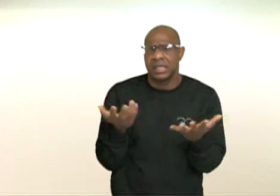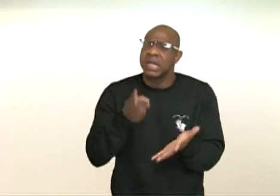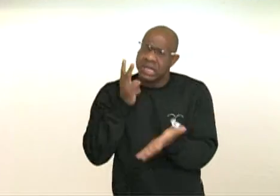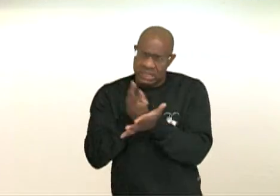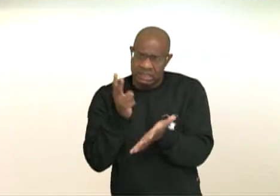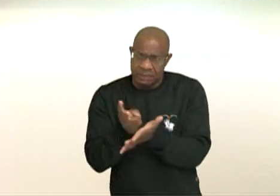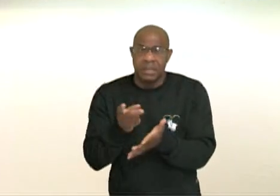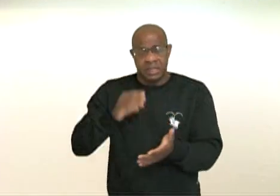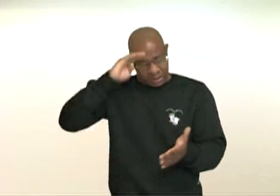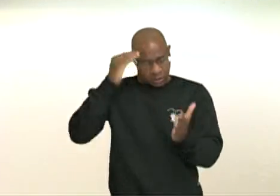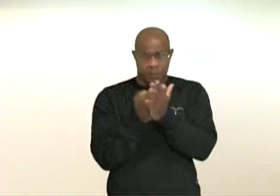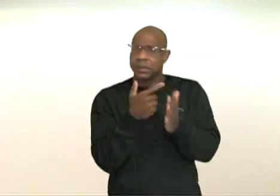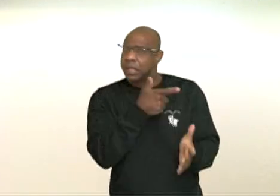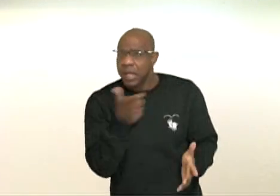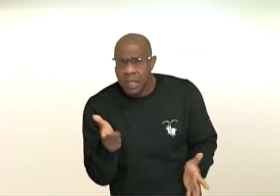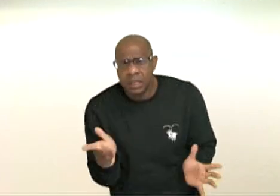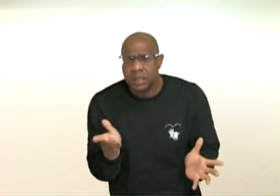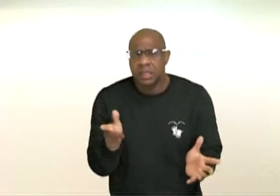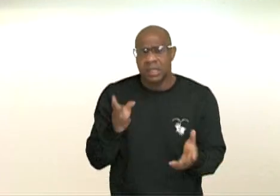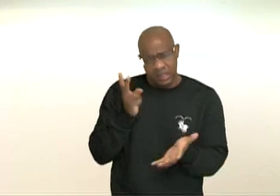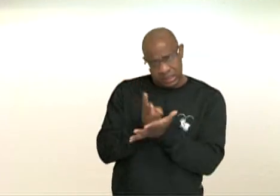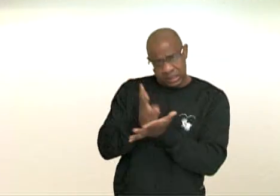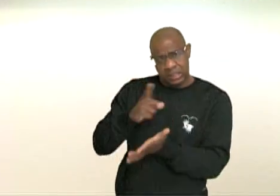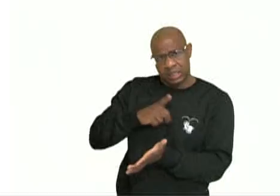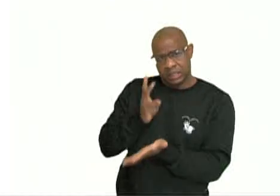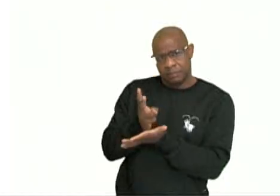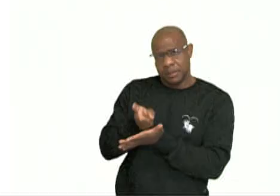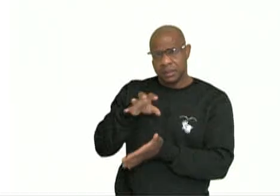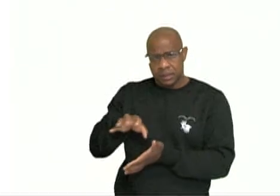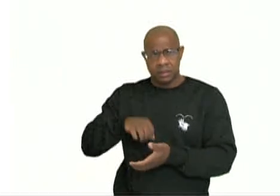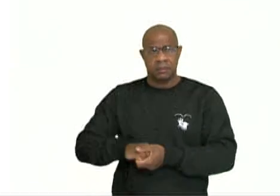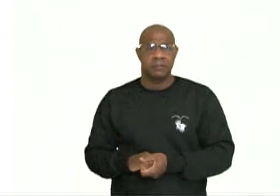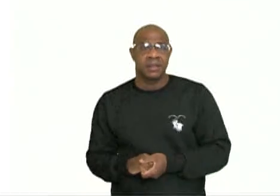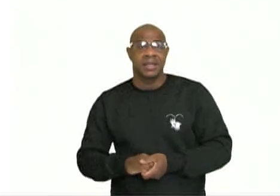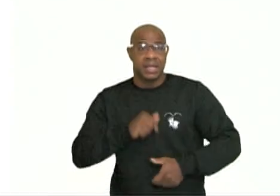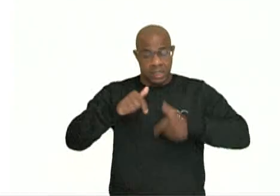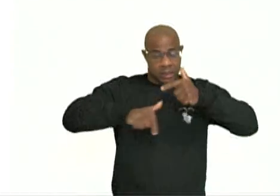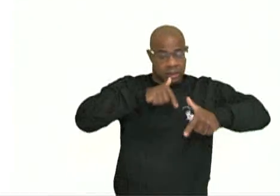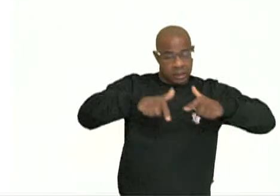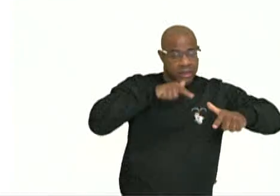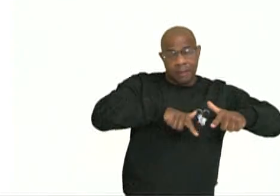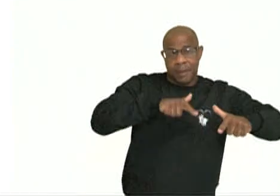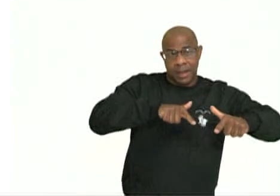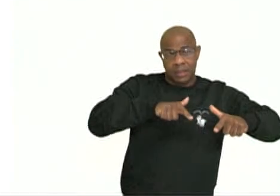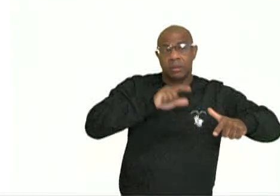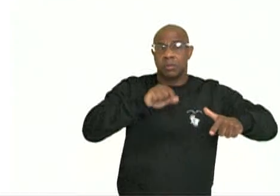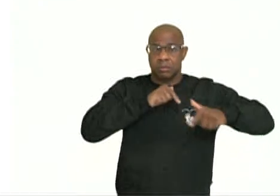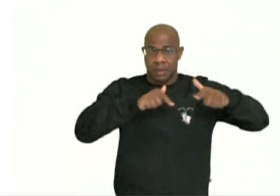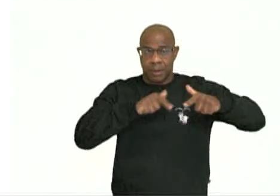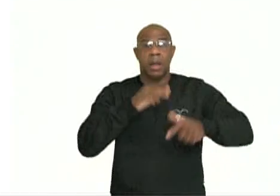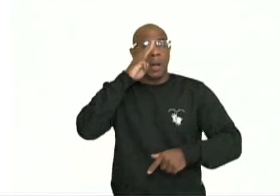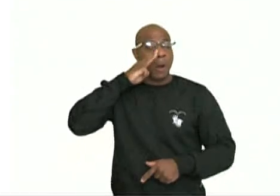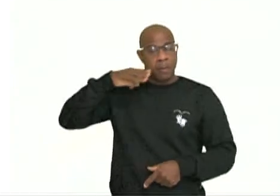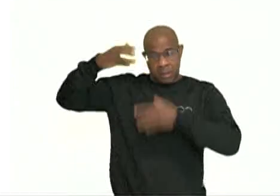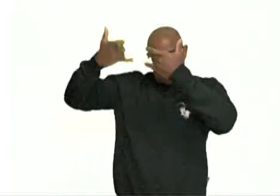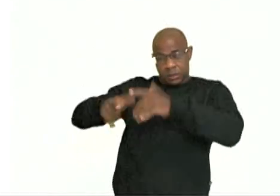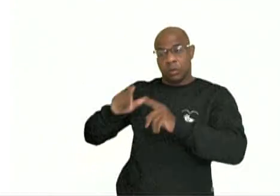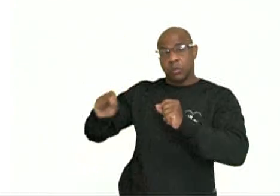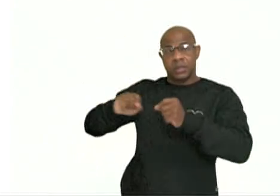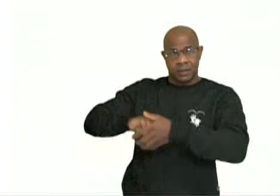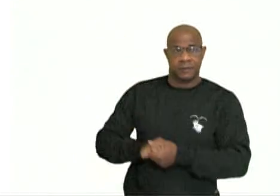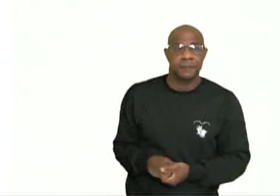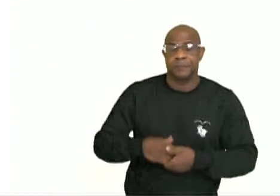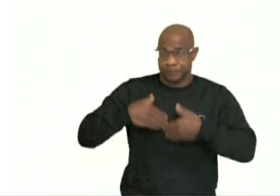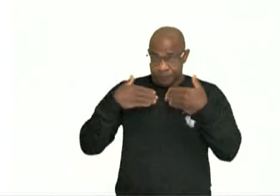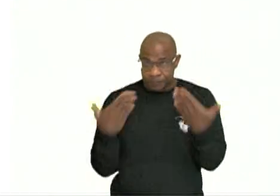mundo do trabalho? Veremos. Concepção de trabalho, então, para o nosso querido Karl Marx. A análise de Marx